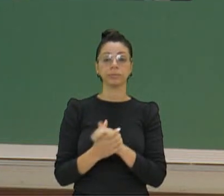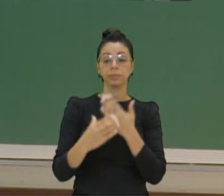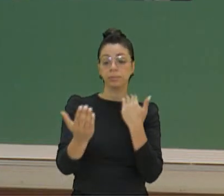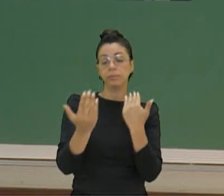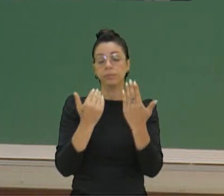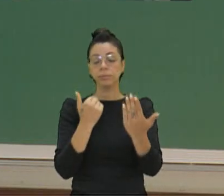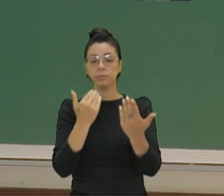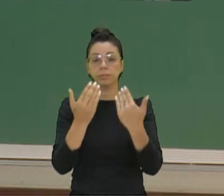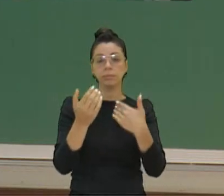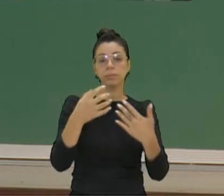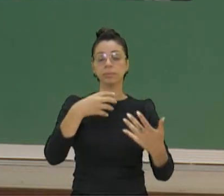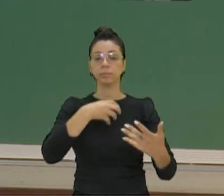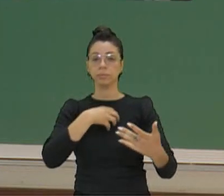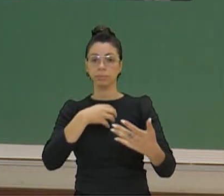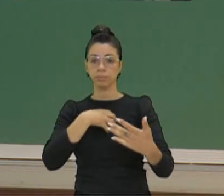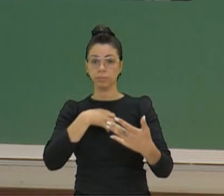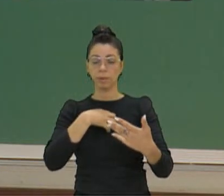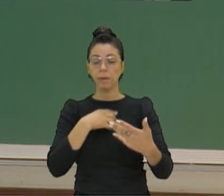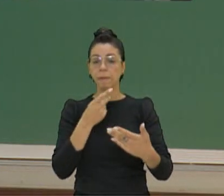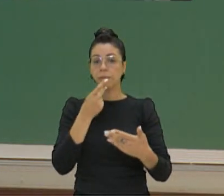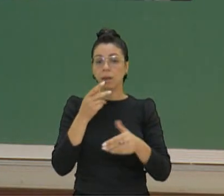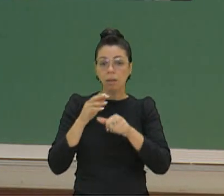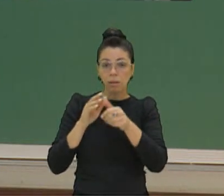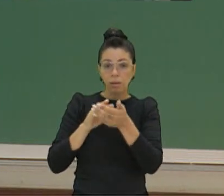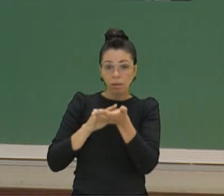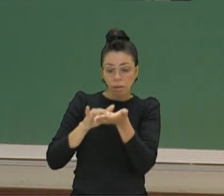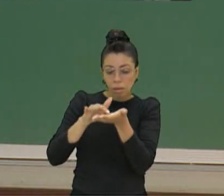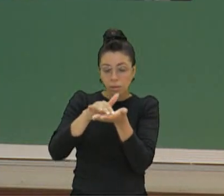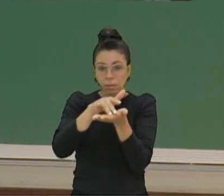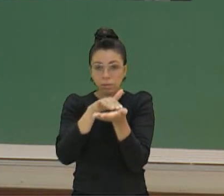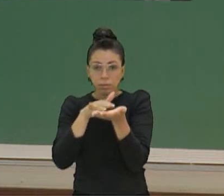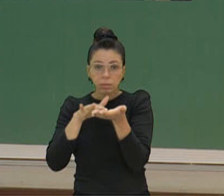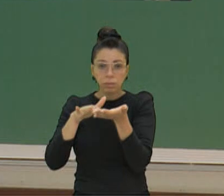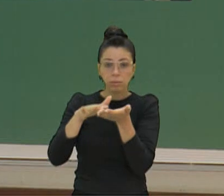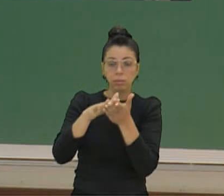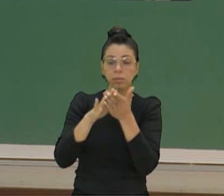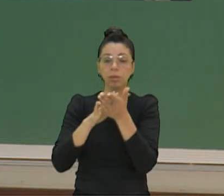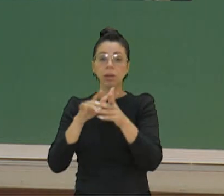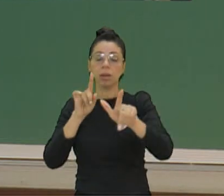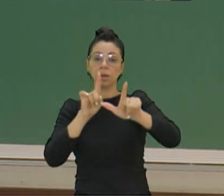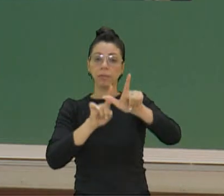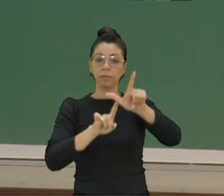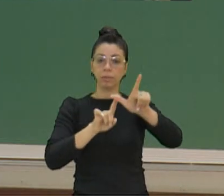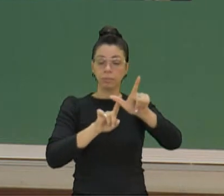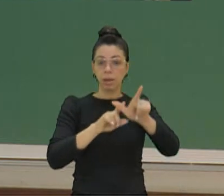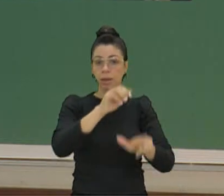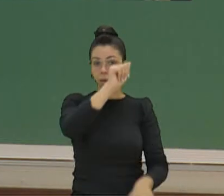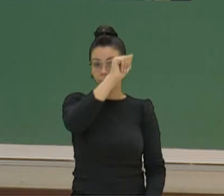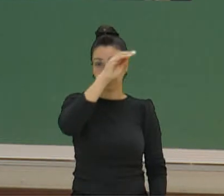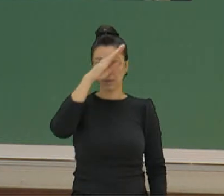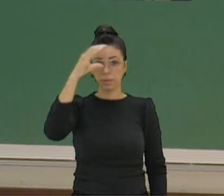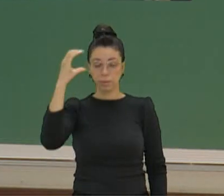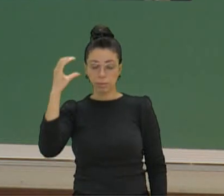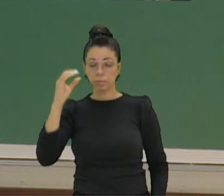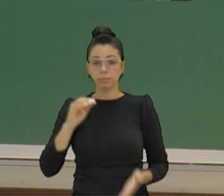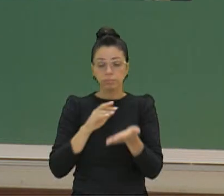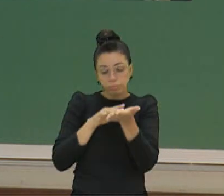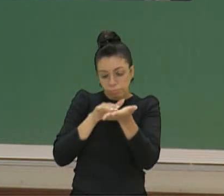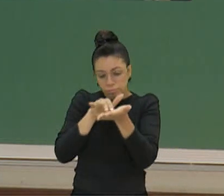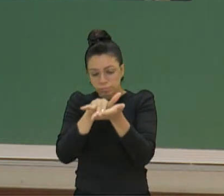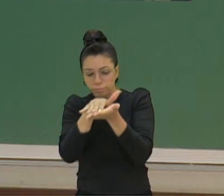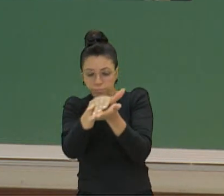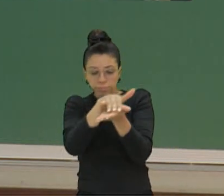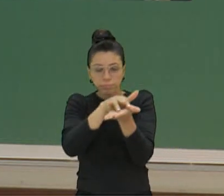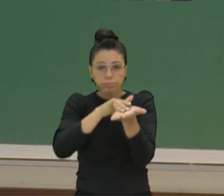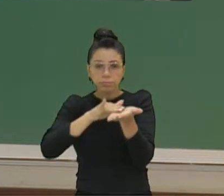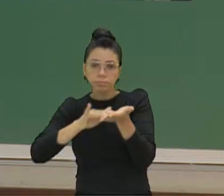dos sentidos, que eu falei do braille, que é aquele alfabeto onde em relevo a pessoa pode, a partir daquelas